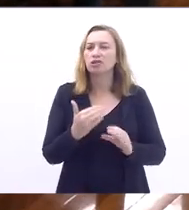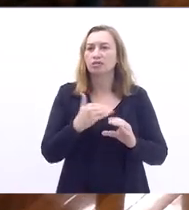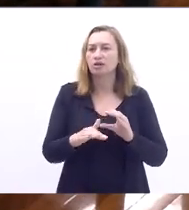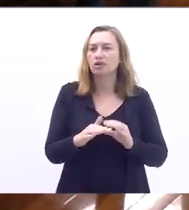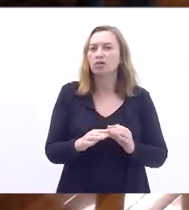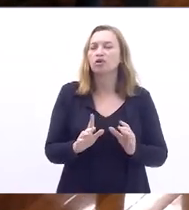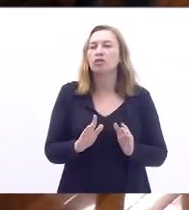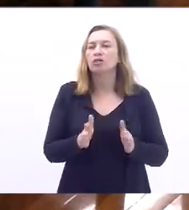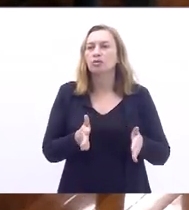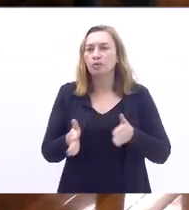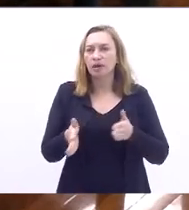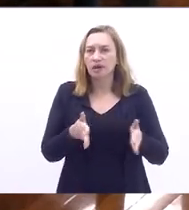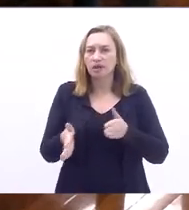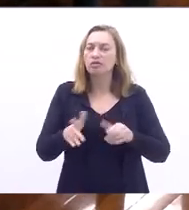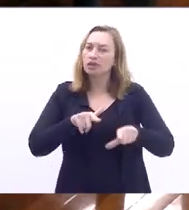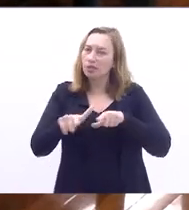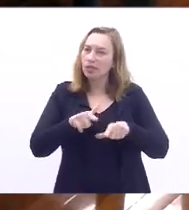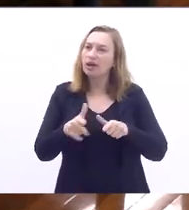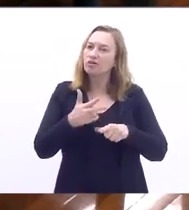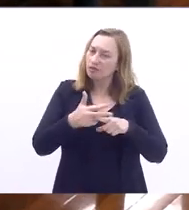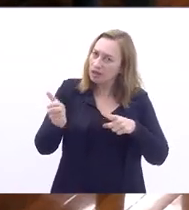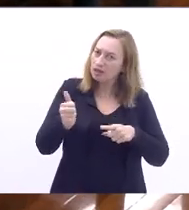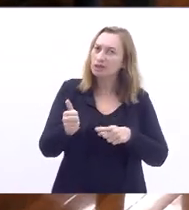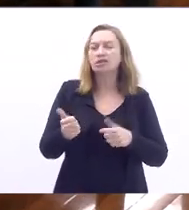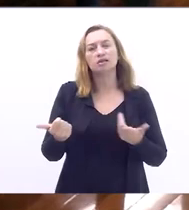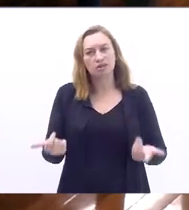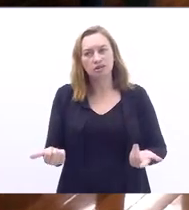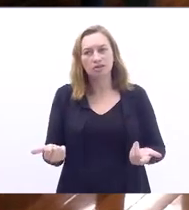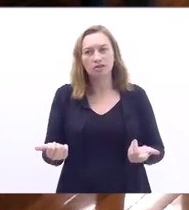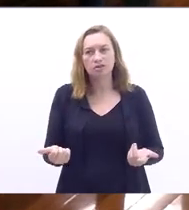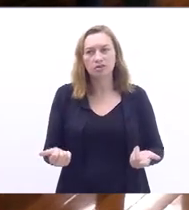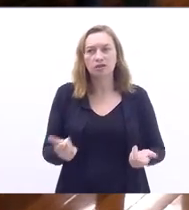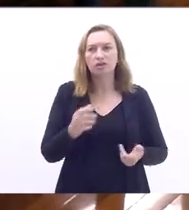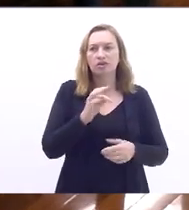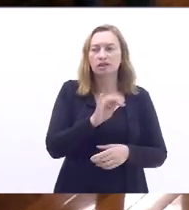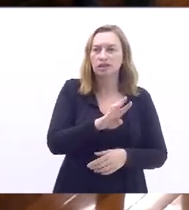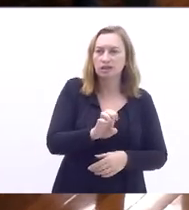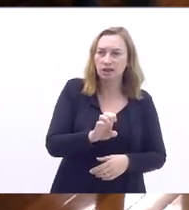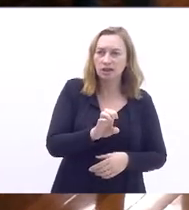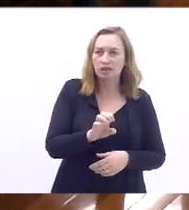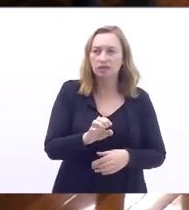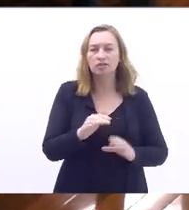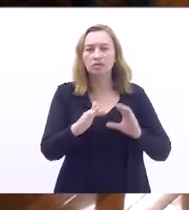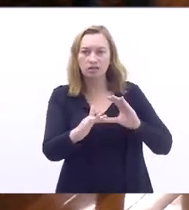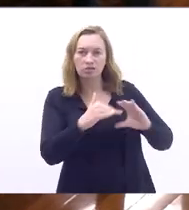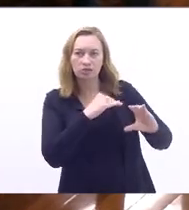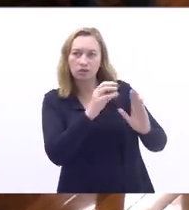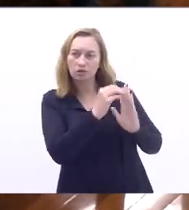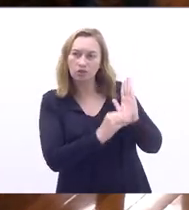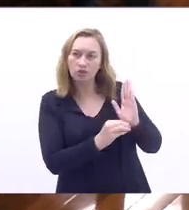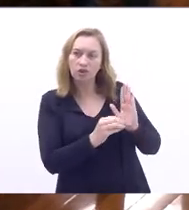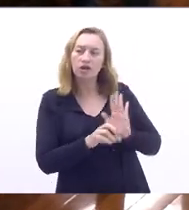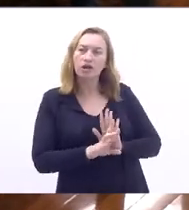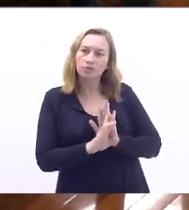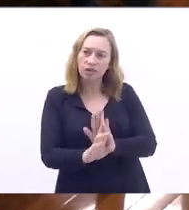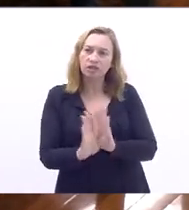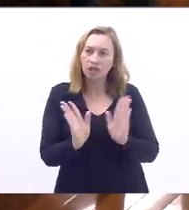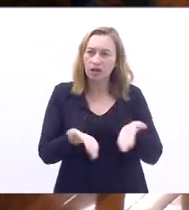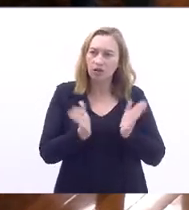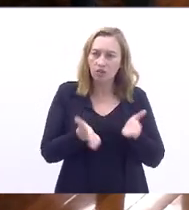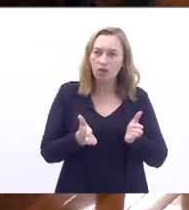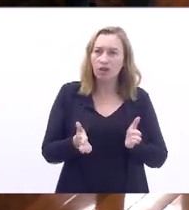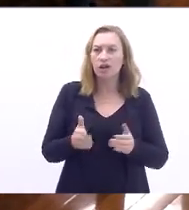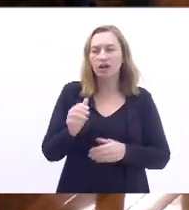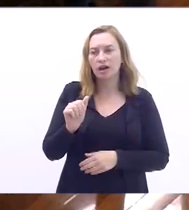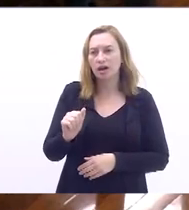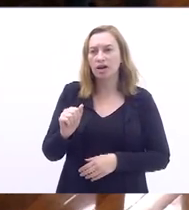mandatos vencem mandato apresentação infantil de 1 ano vence mandato podia ser tem sido muito dirigente manda um ofício representante agora não